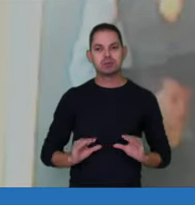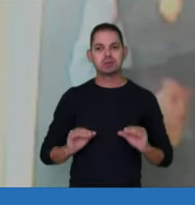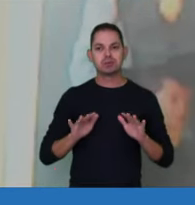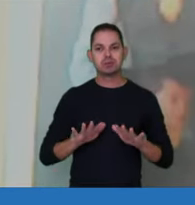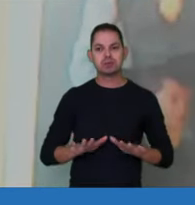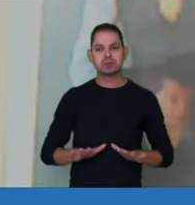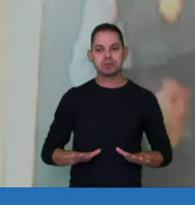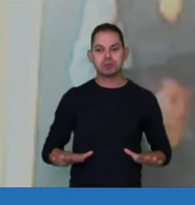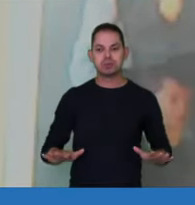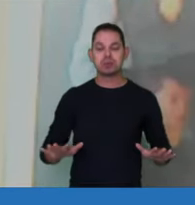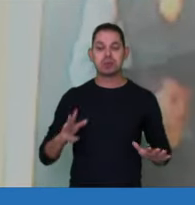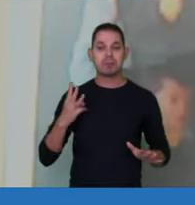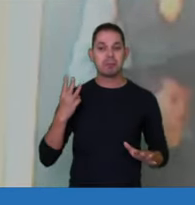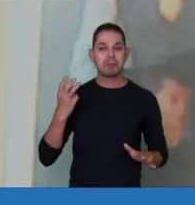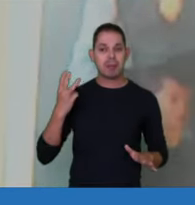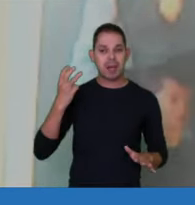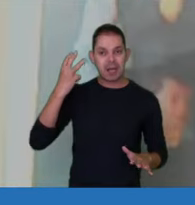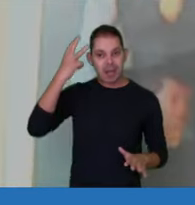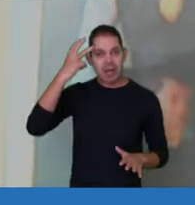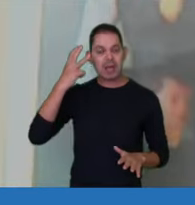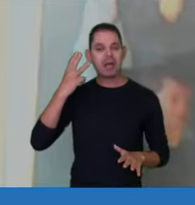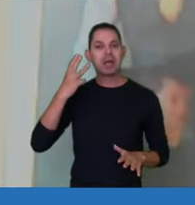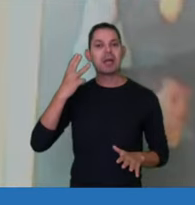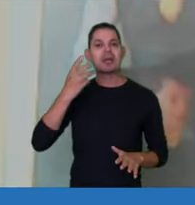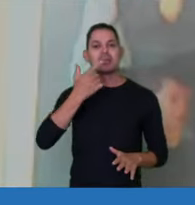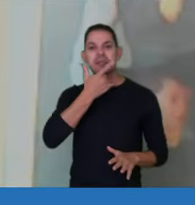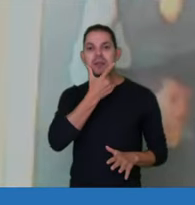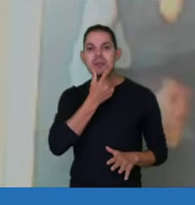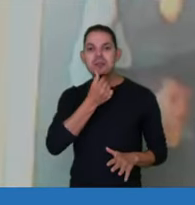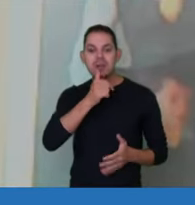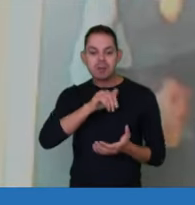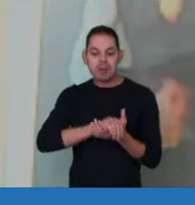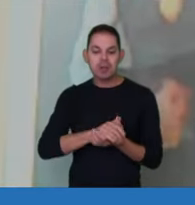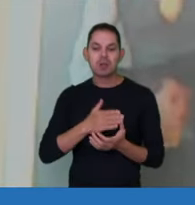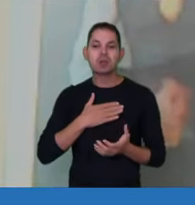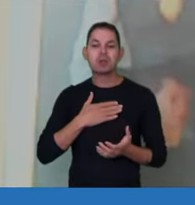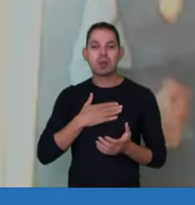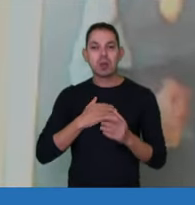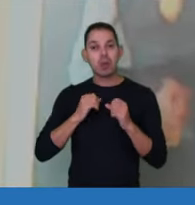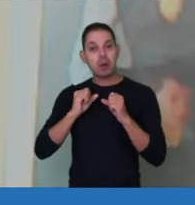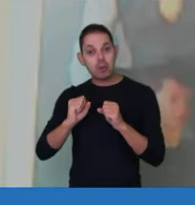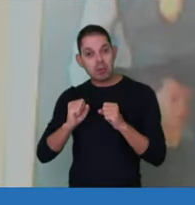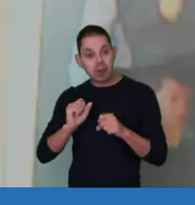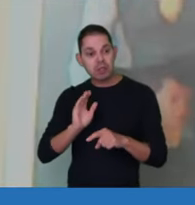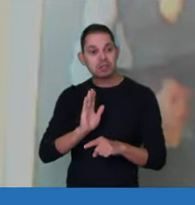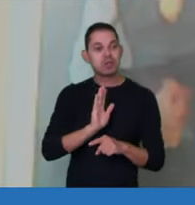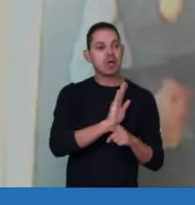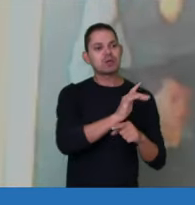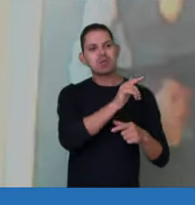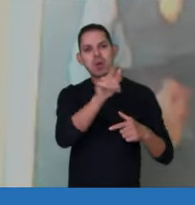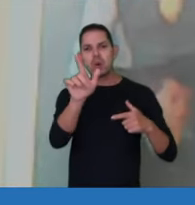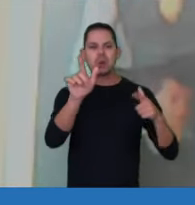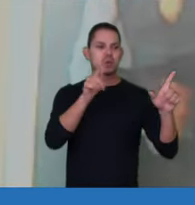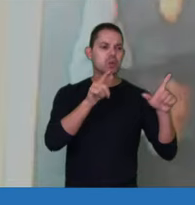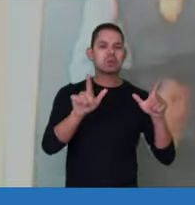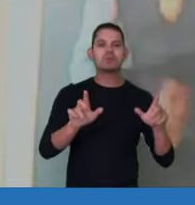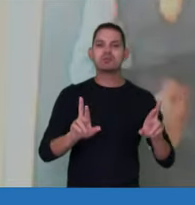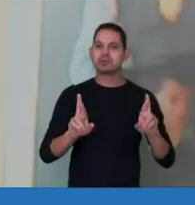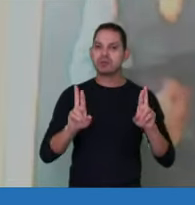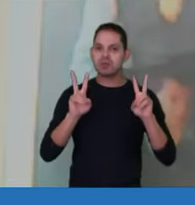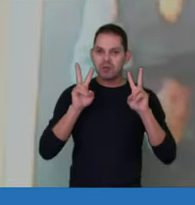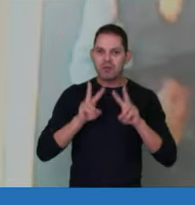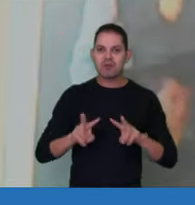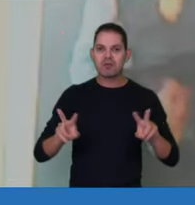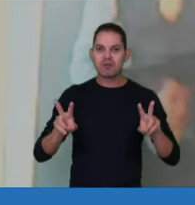caso Marielle Anderson vai servir para algo mais, eu estou pronta para ver e eu espero ver. Eu estarei